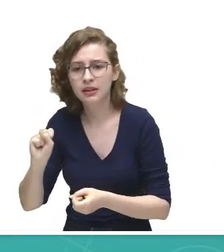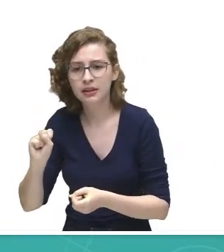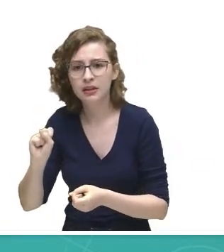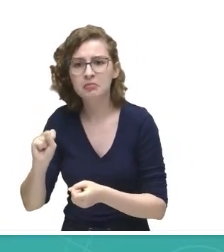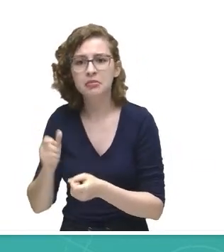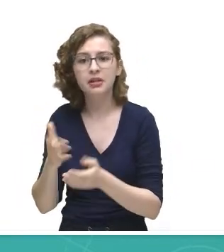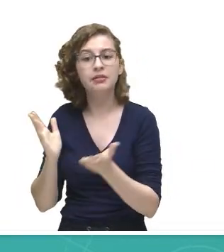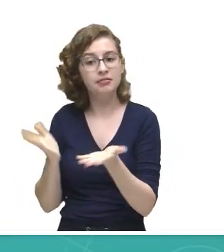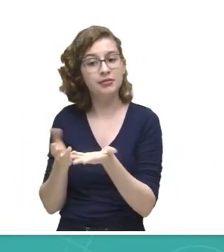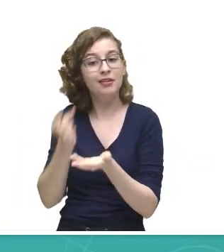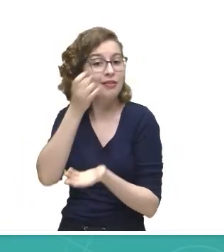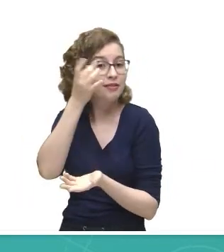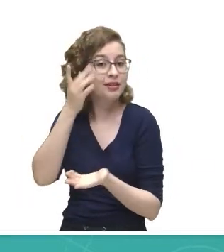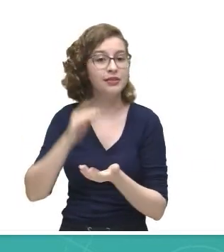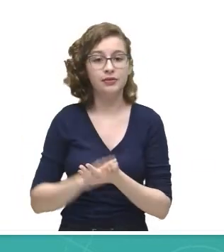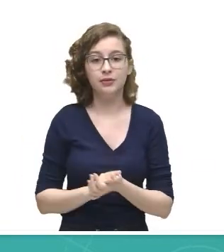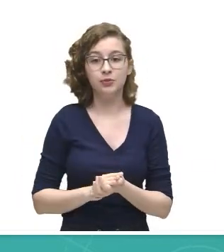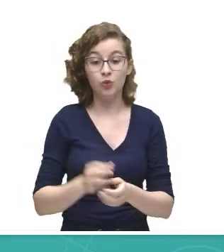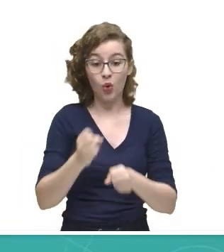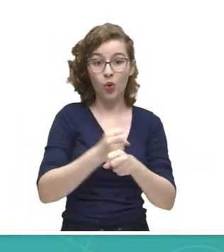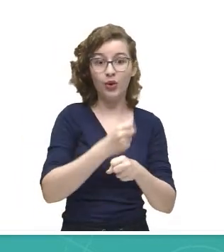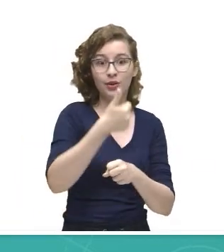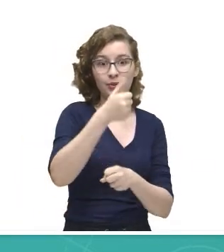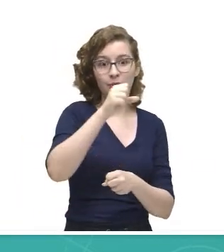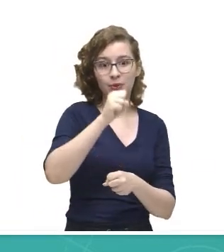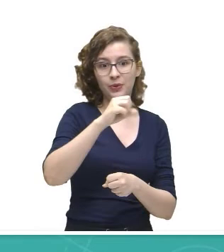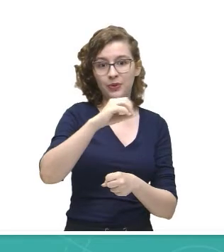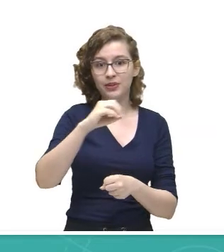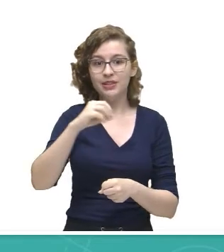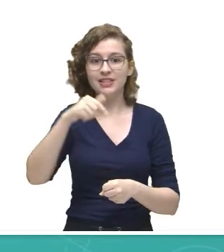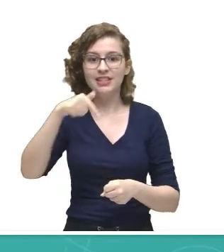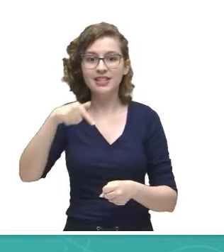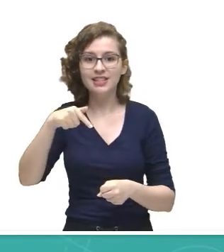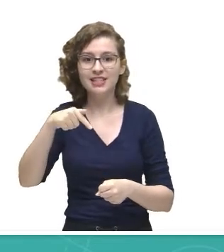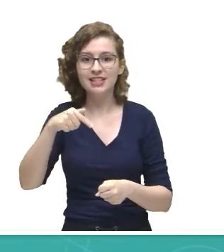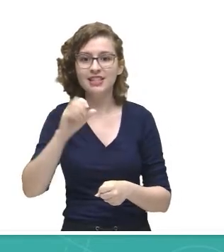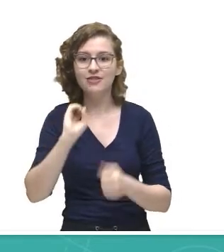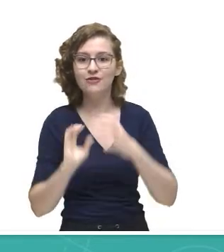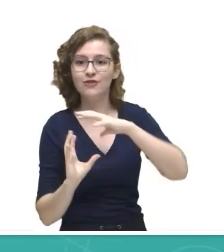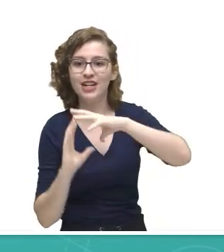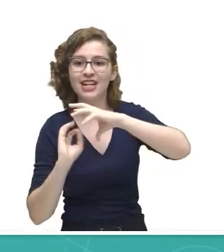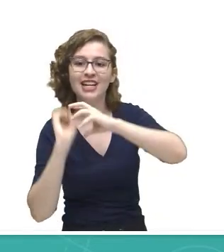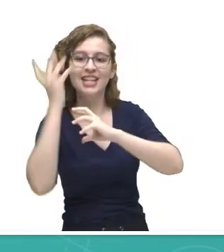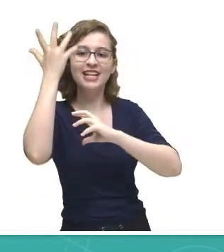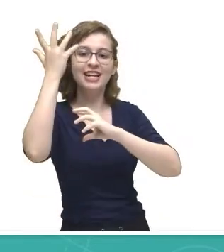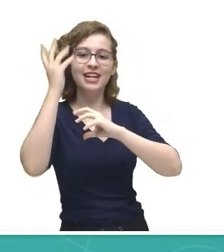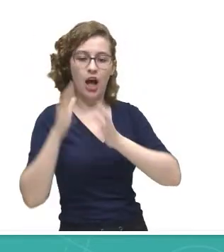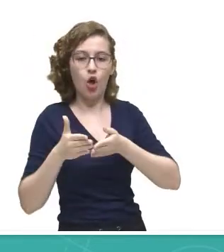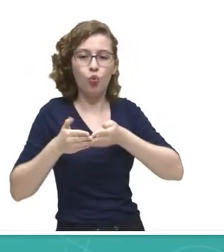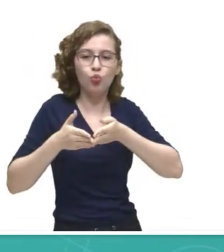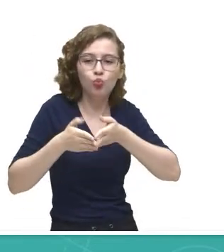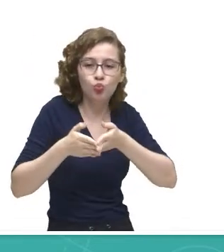é criado um navio a vapor para levar esse material e encurtar ainda mais a